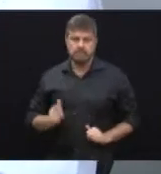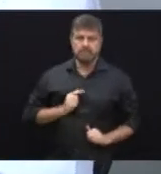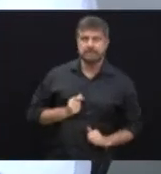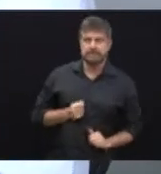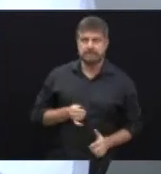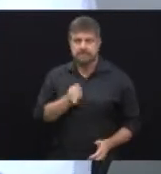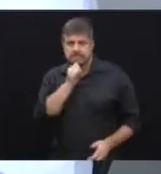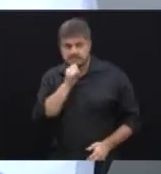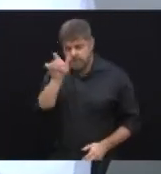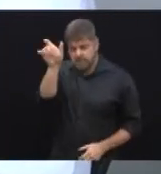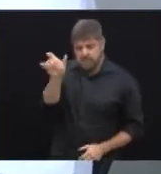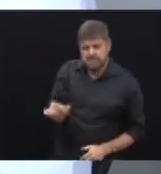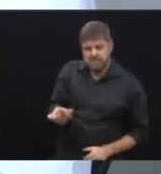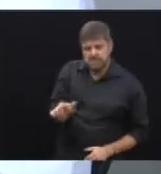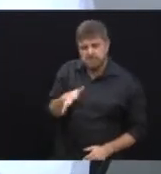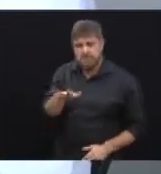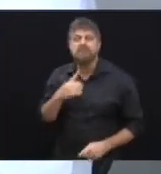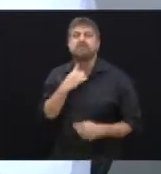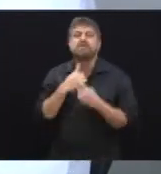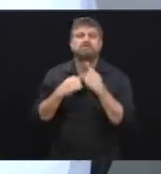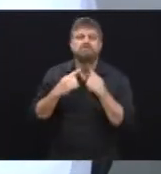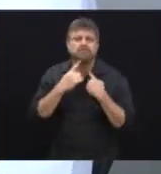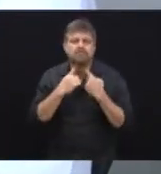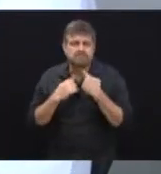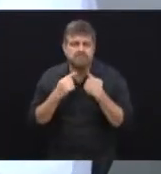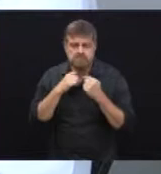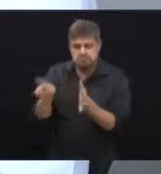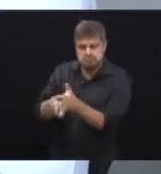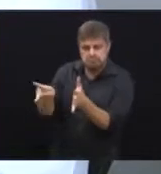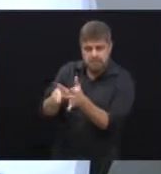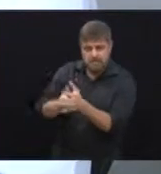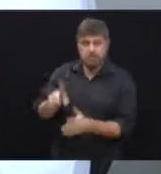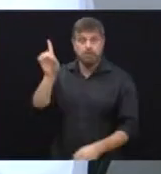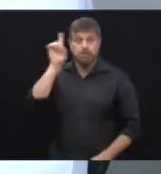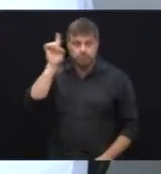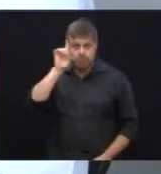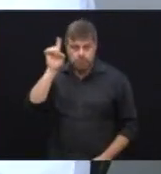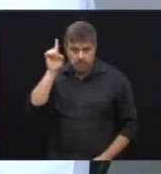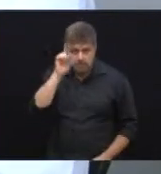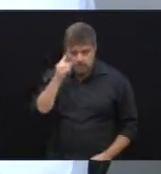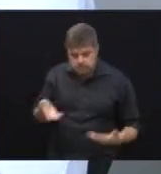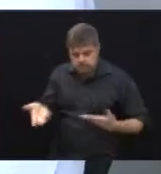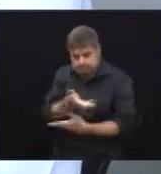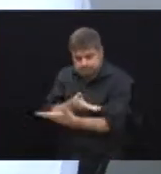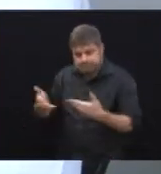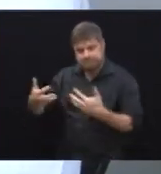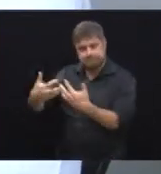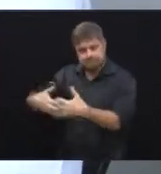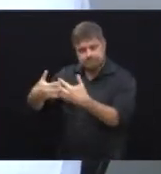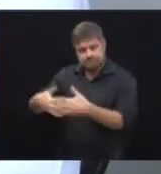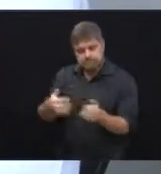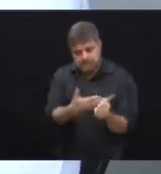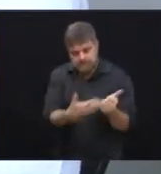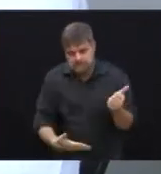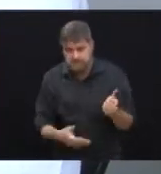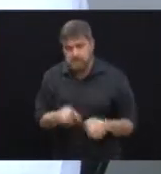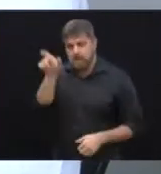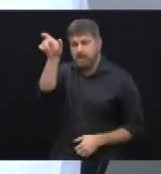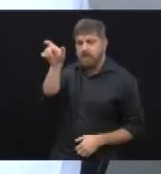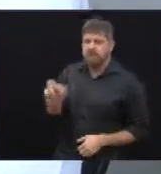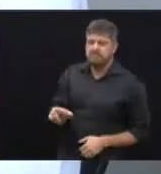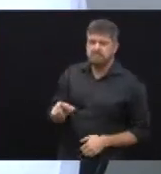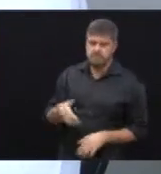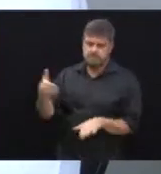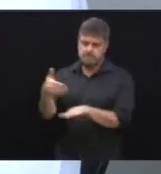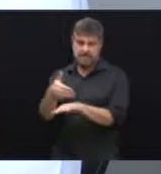existem pessoas, por exemplo, que hoje, que até por vontade deles também, dialisam todo dia. Uma pessoa de programa,